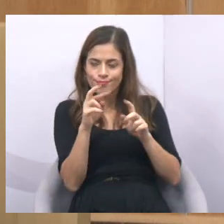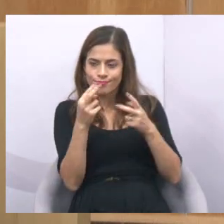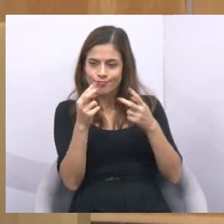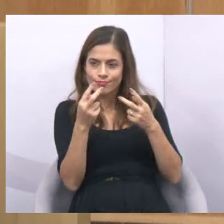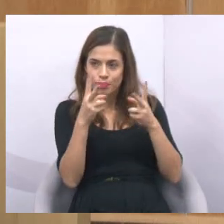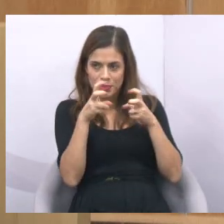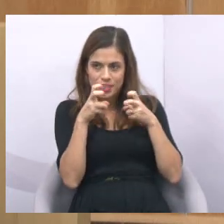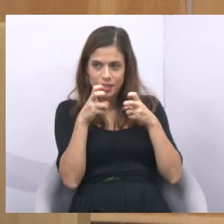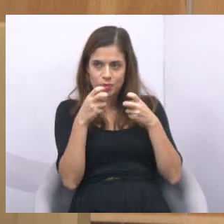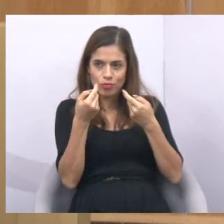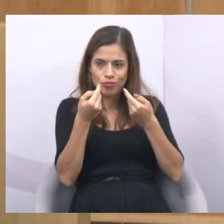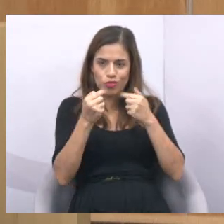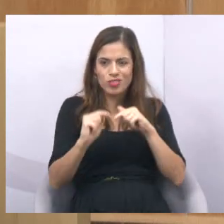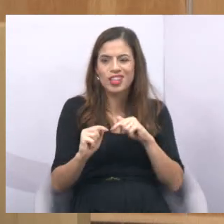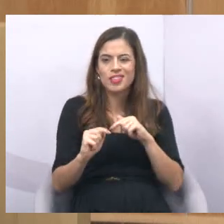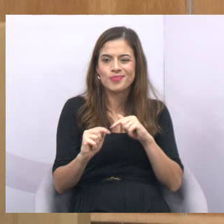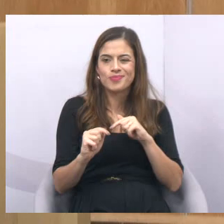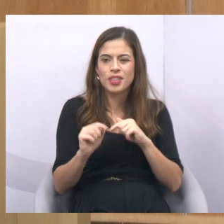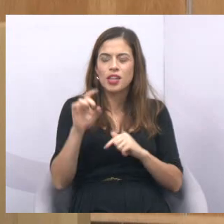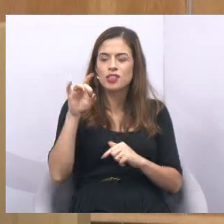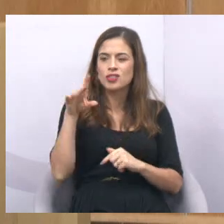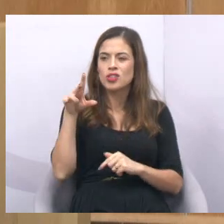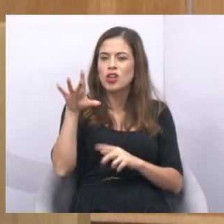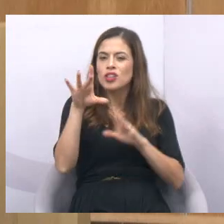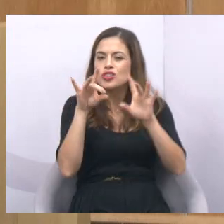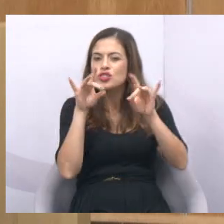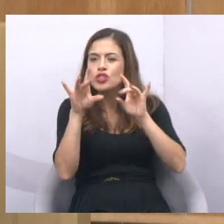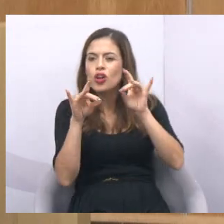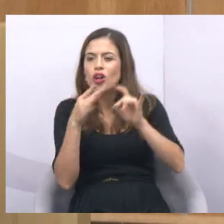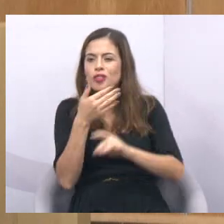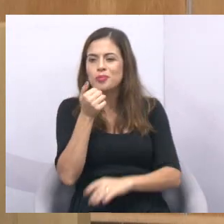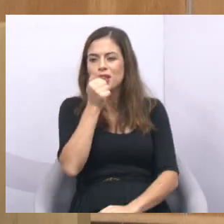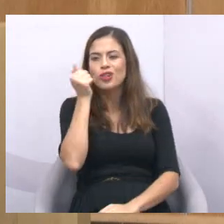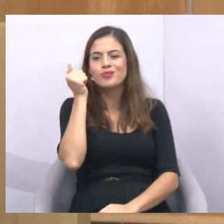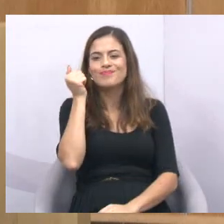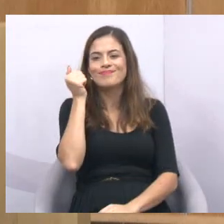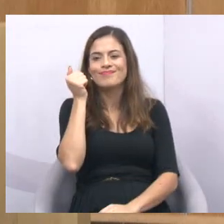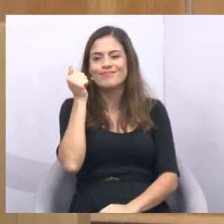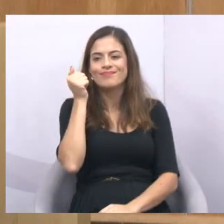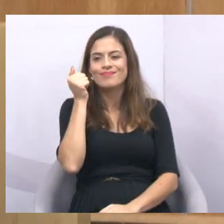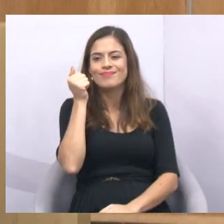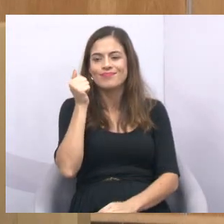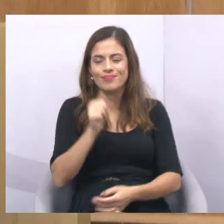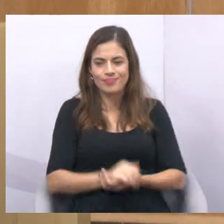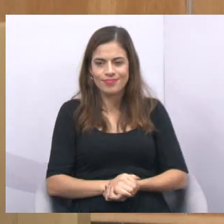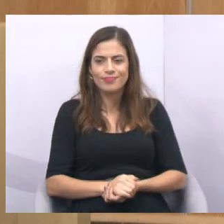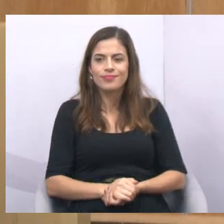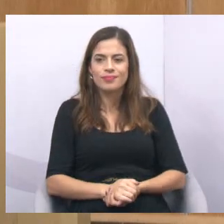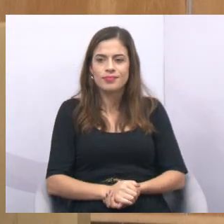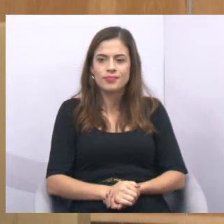são os melhores jogadores? Esses vão jogar no meu time.